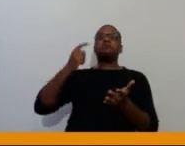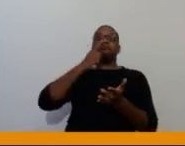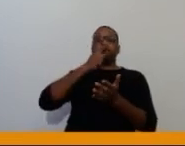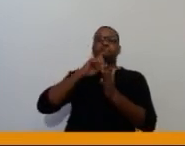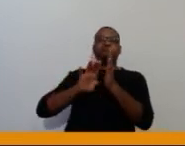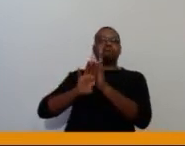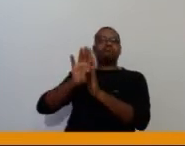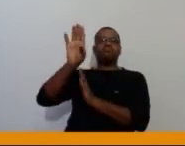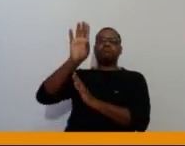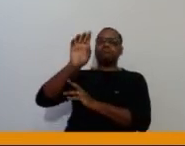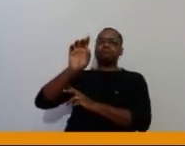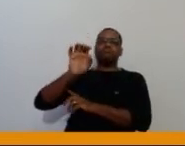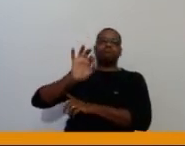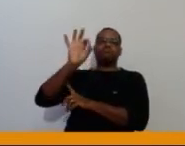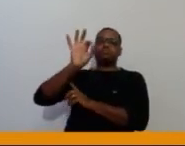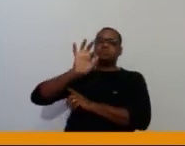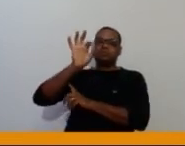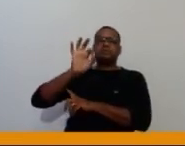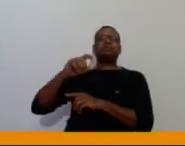esforço